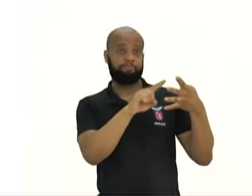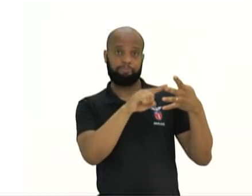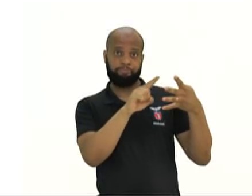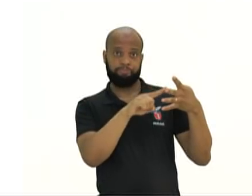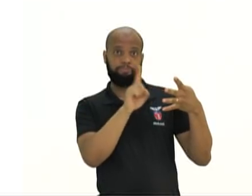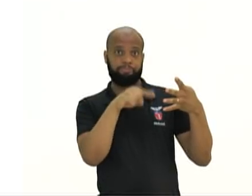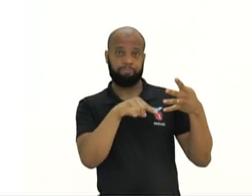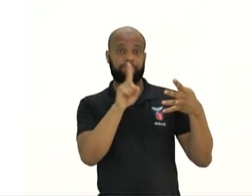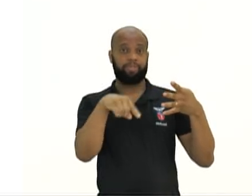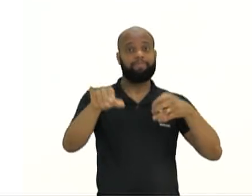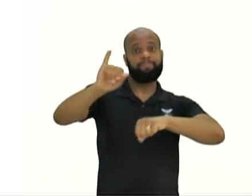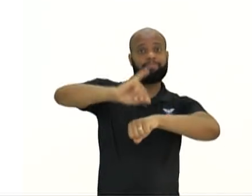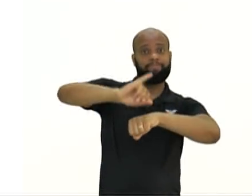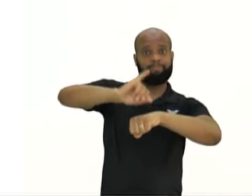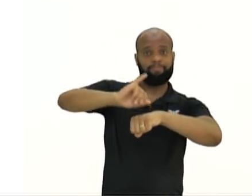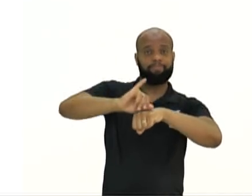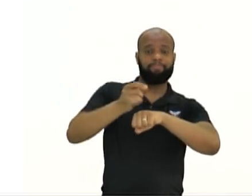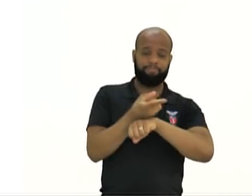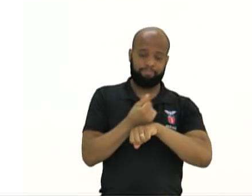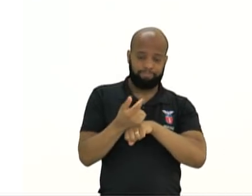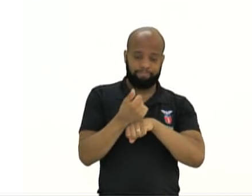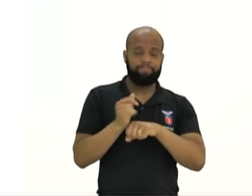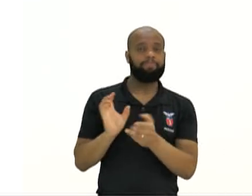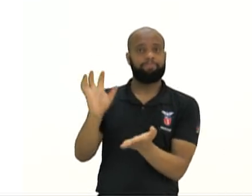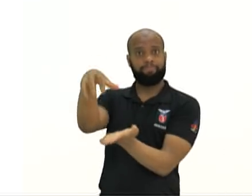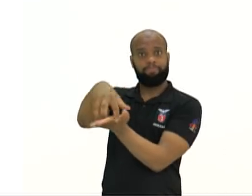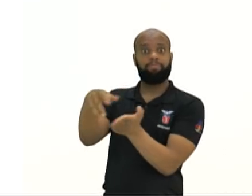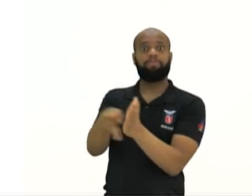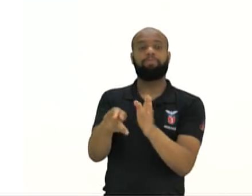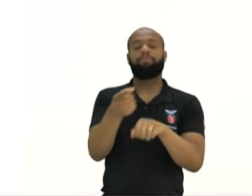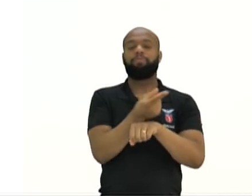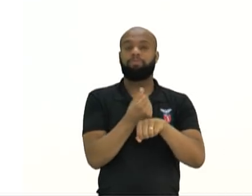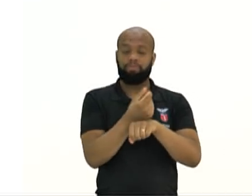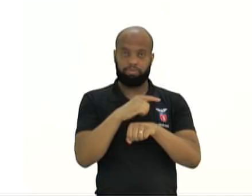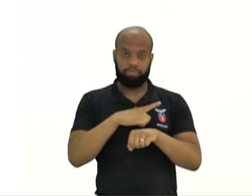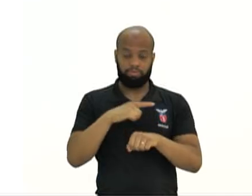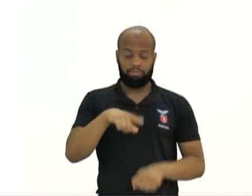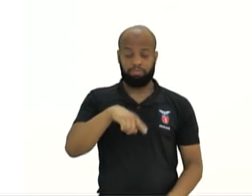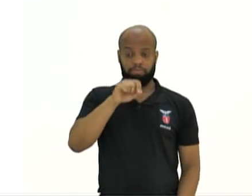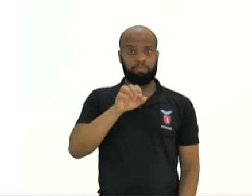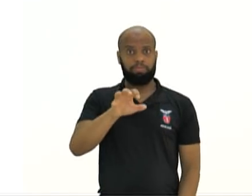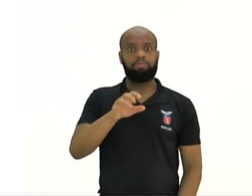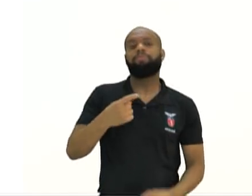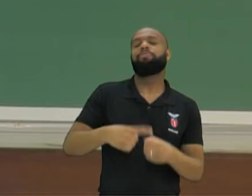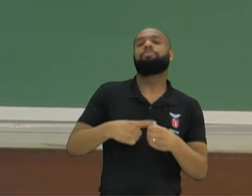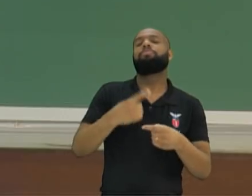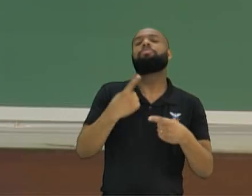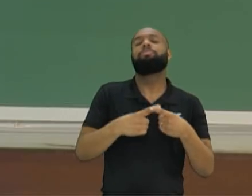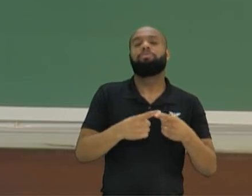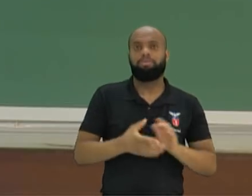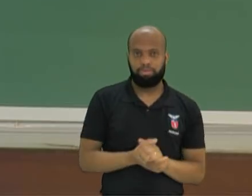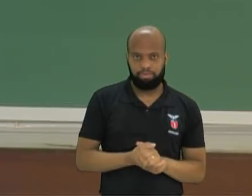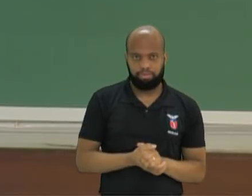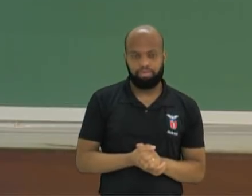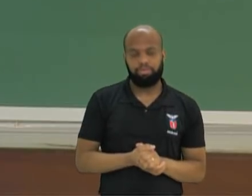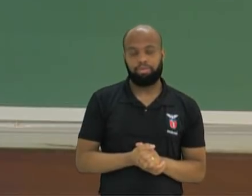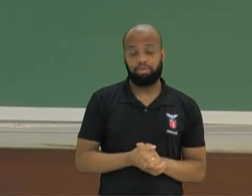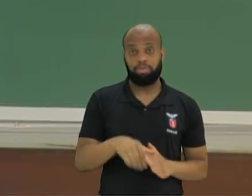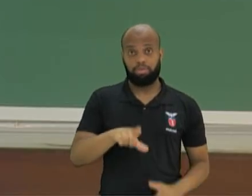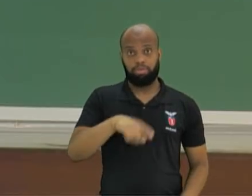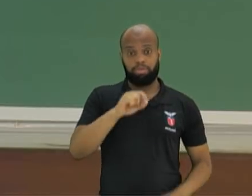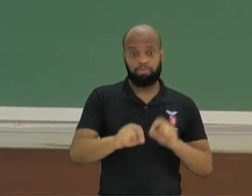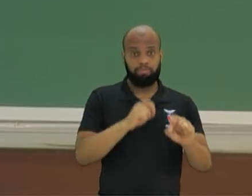de Auckland como um centro financeiro. E foi escolhida a cidade de Auckland, né, por ela